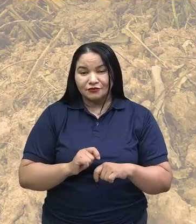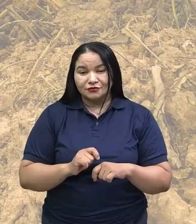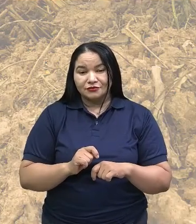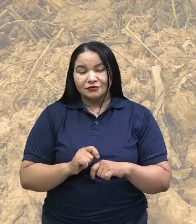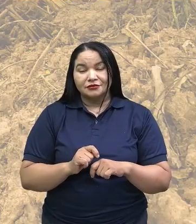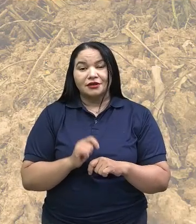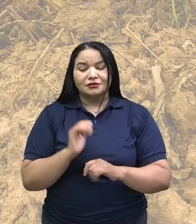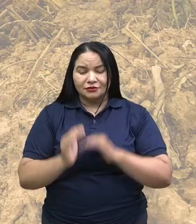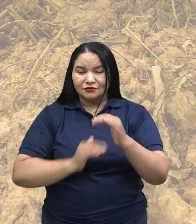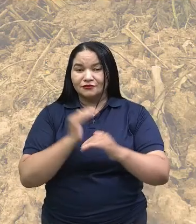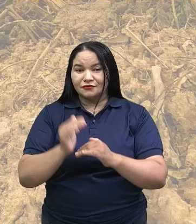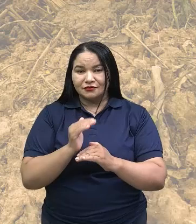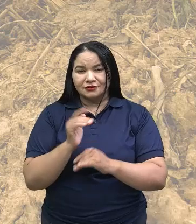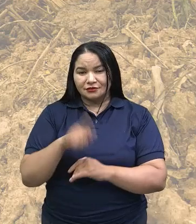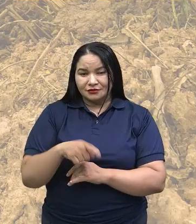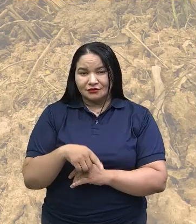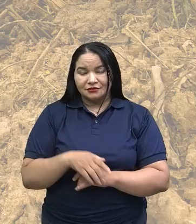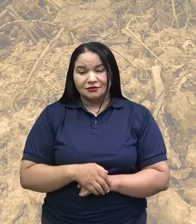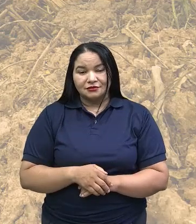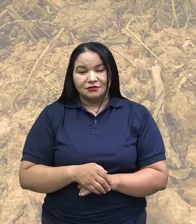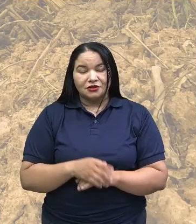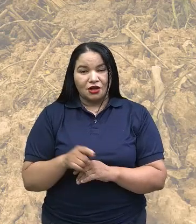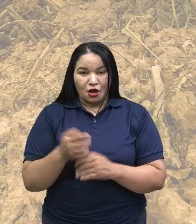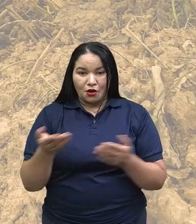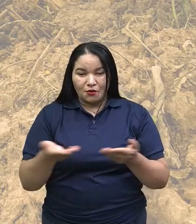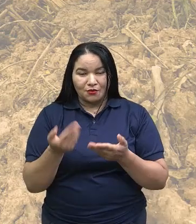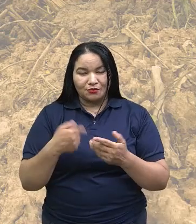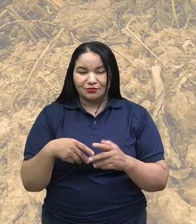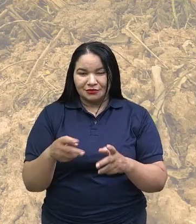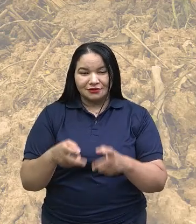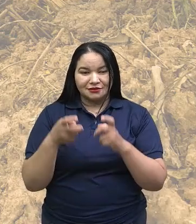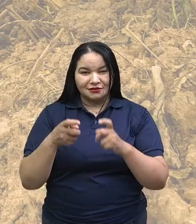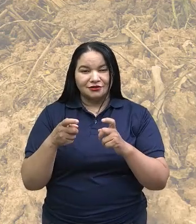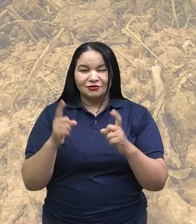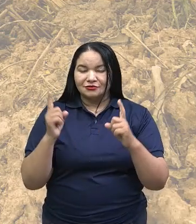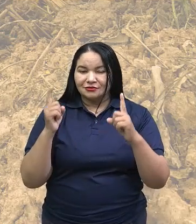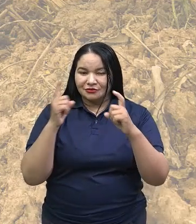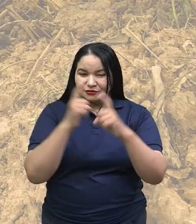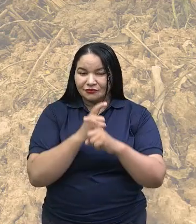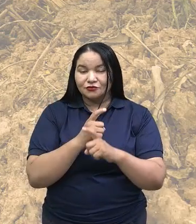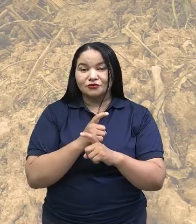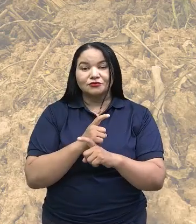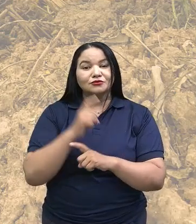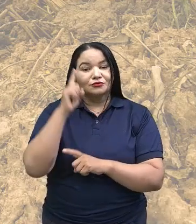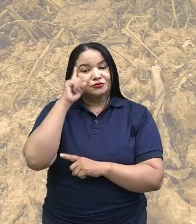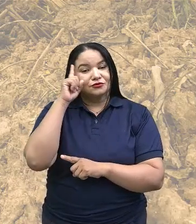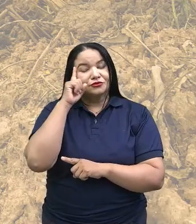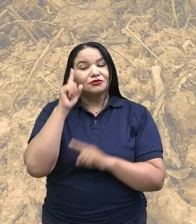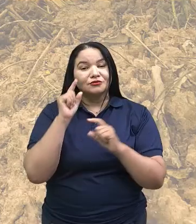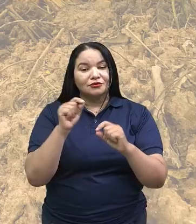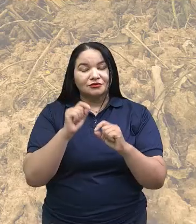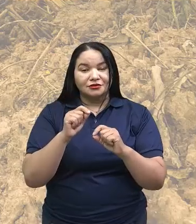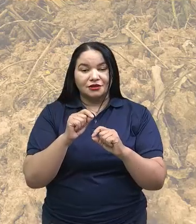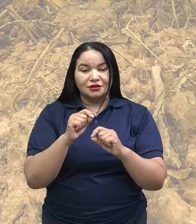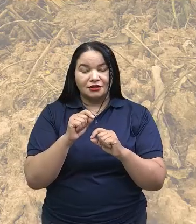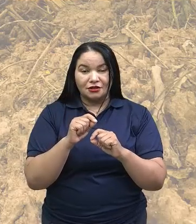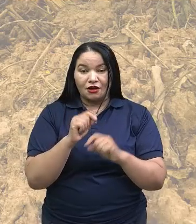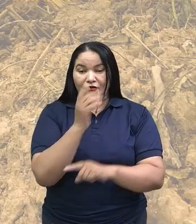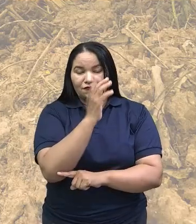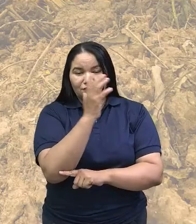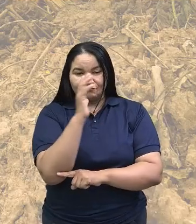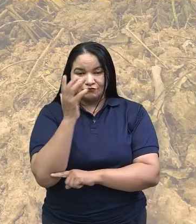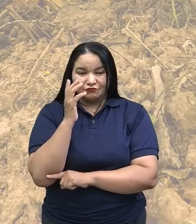Olha só, nós estamos percebendo aí grandes desafios no dia a dia para manter a floresta em